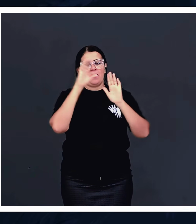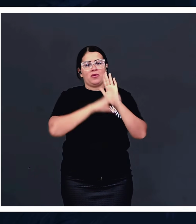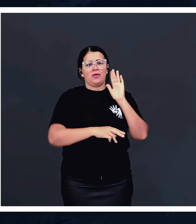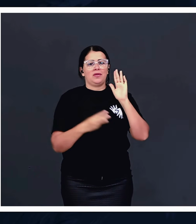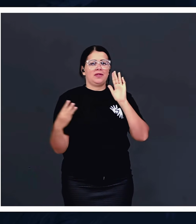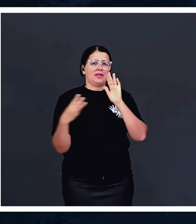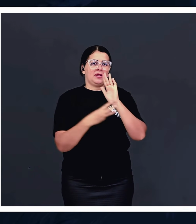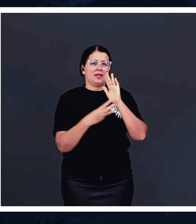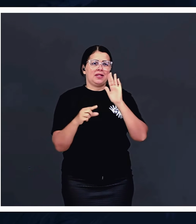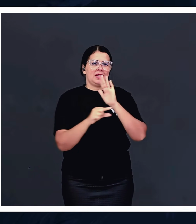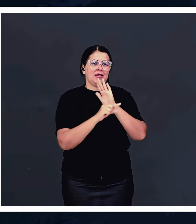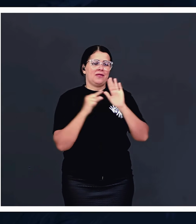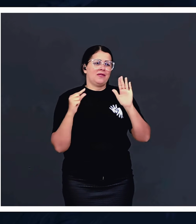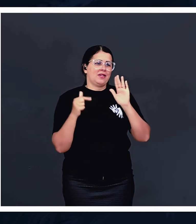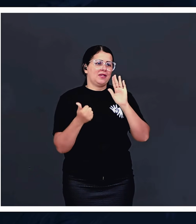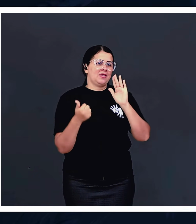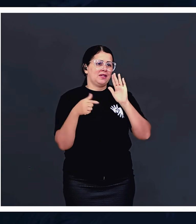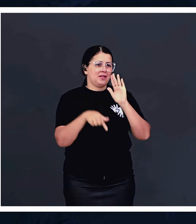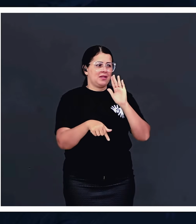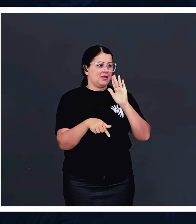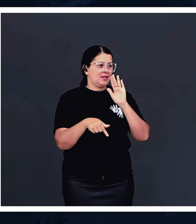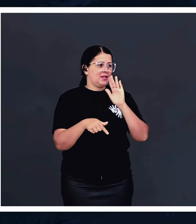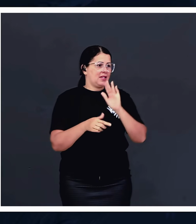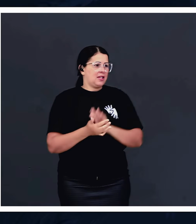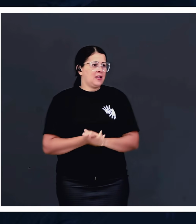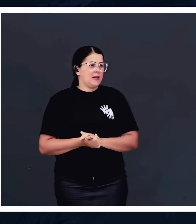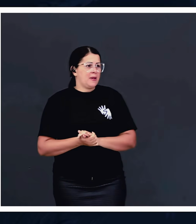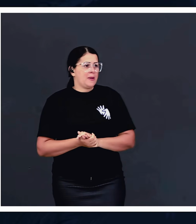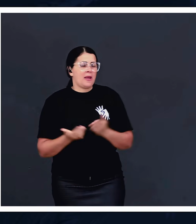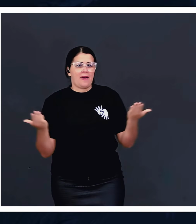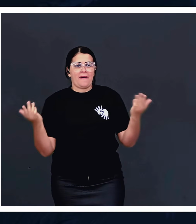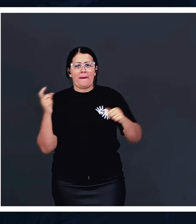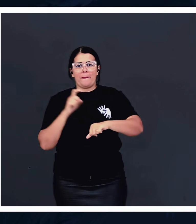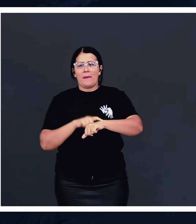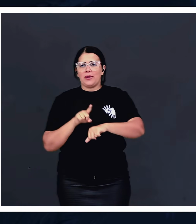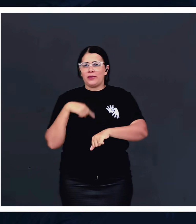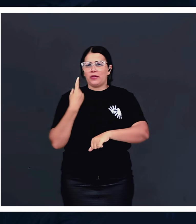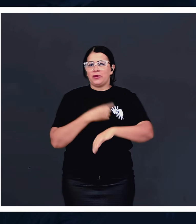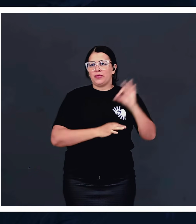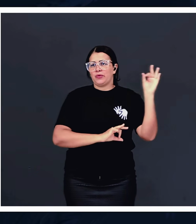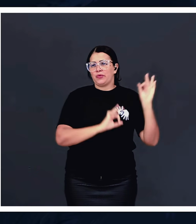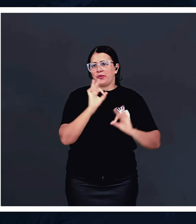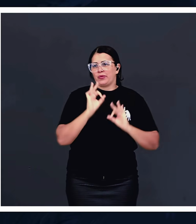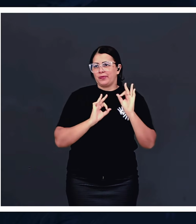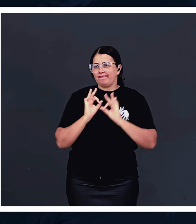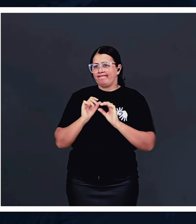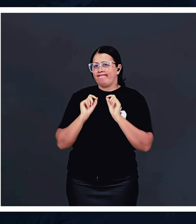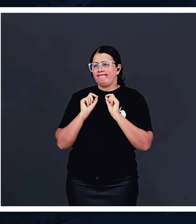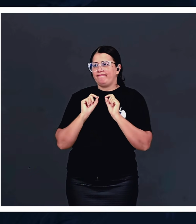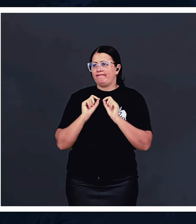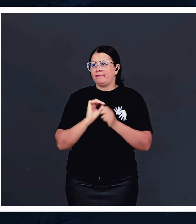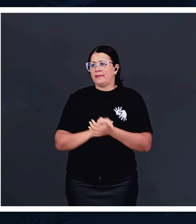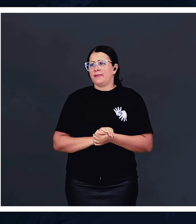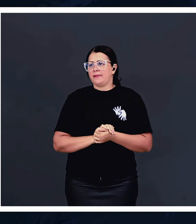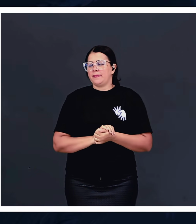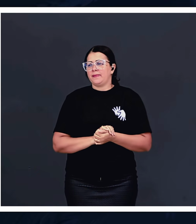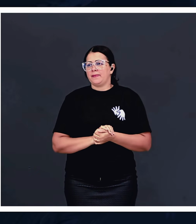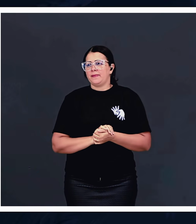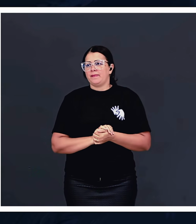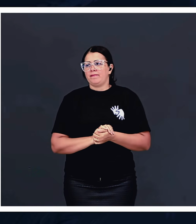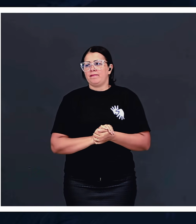33, verso 17. Nesse momento nós nos preparamos para